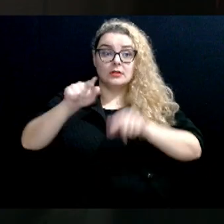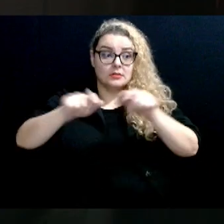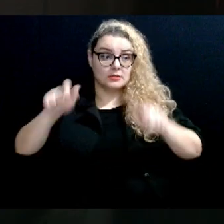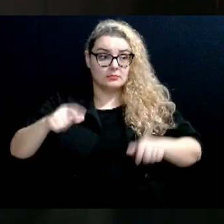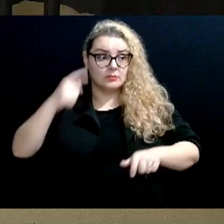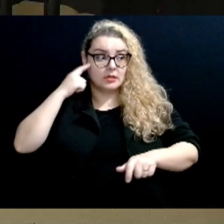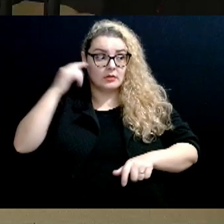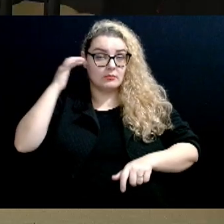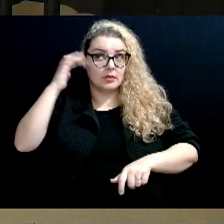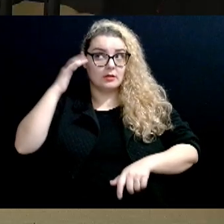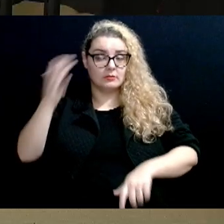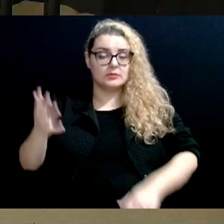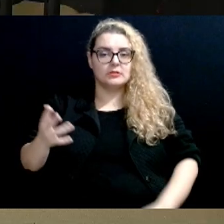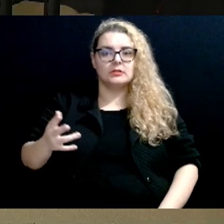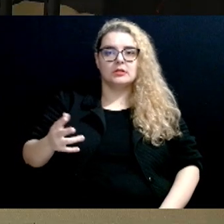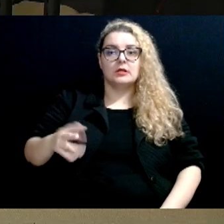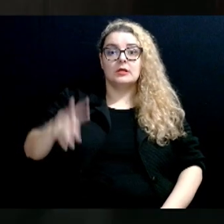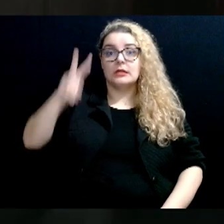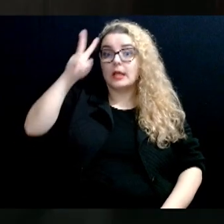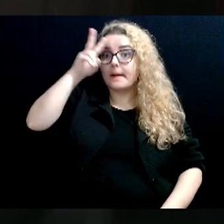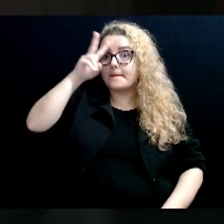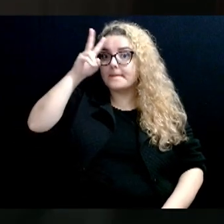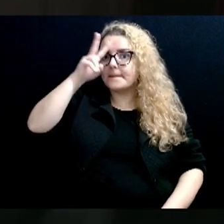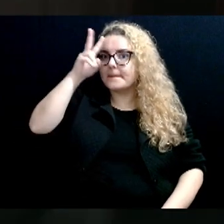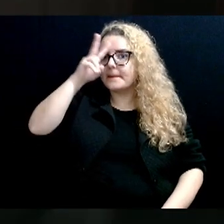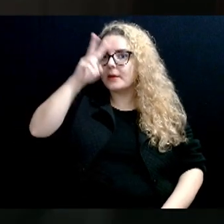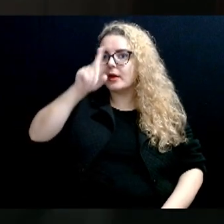nosso cérebro, né? Mas a forma,